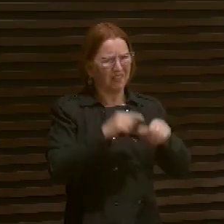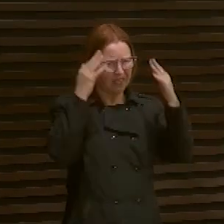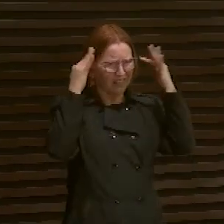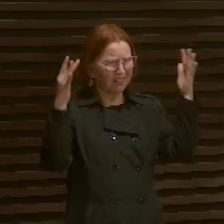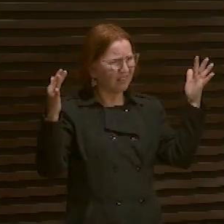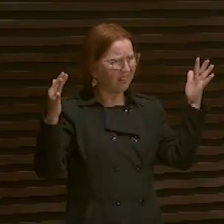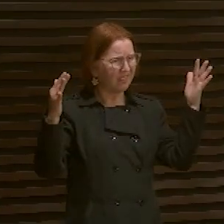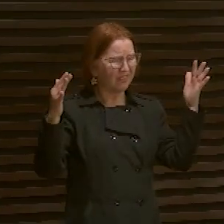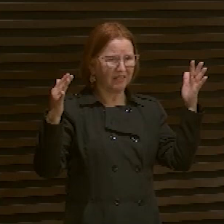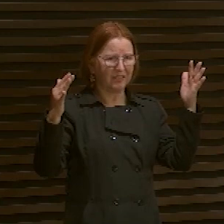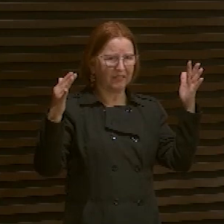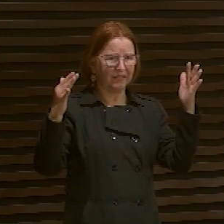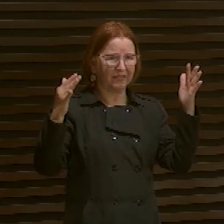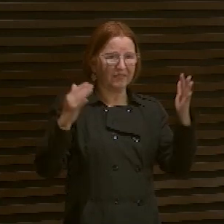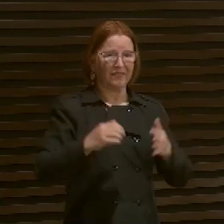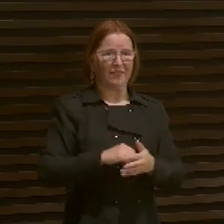cômica.